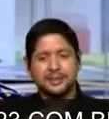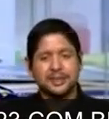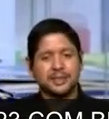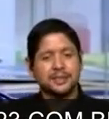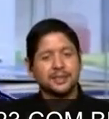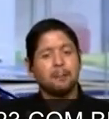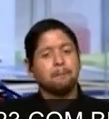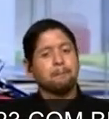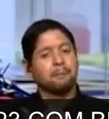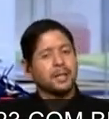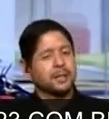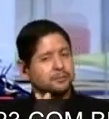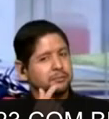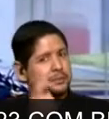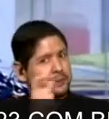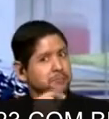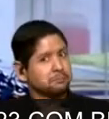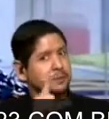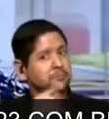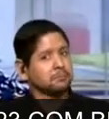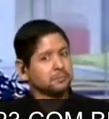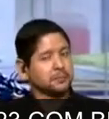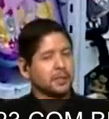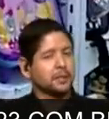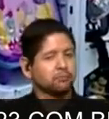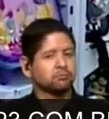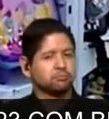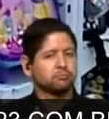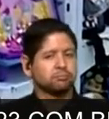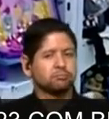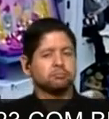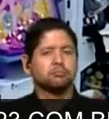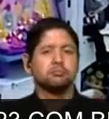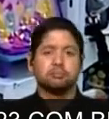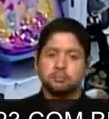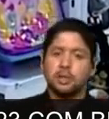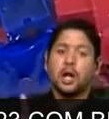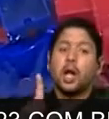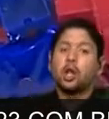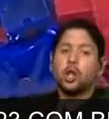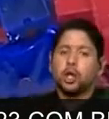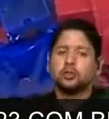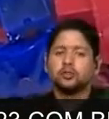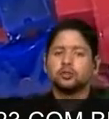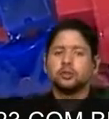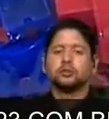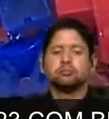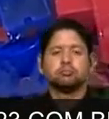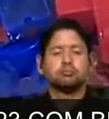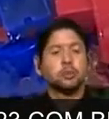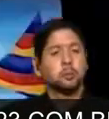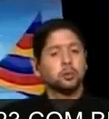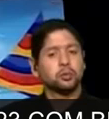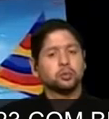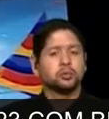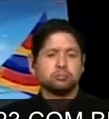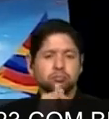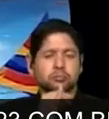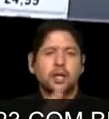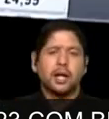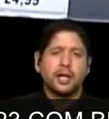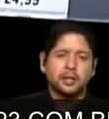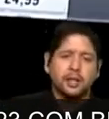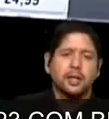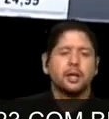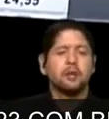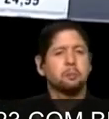vem mais alto o preço. As lojas estão investindo na variedade de produtos, como o